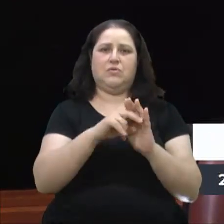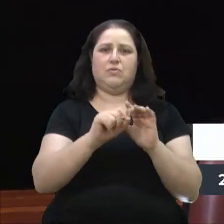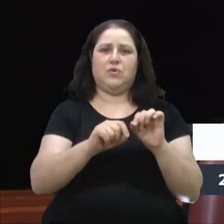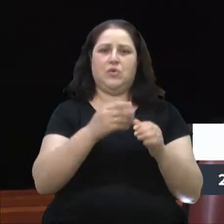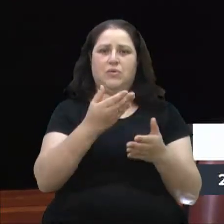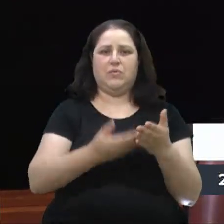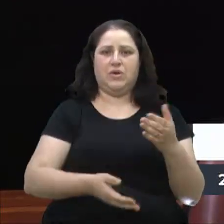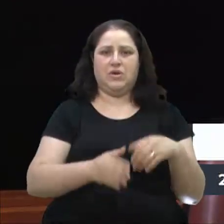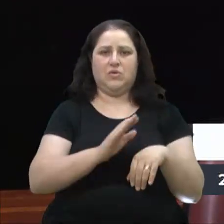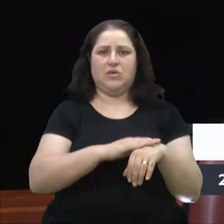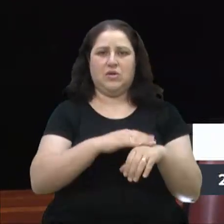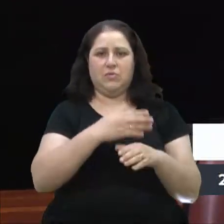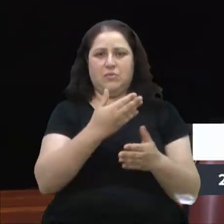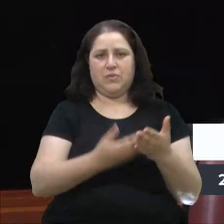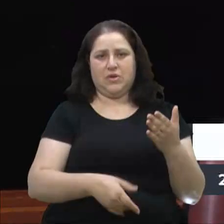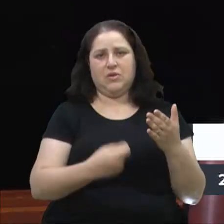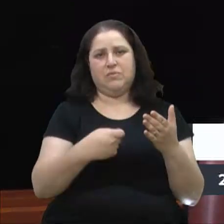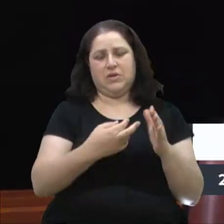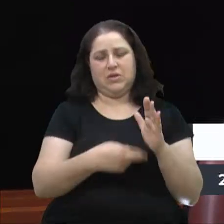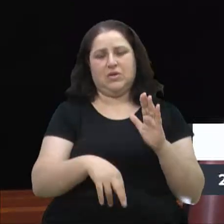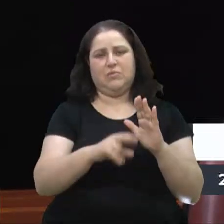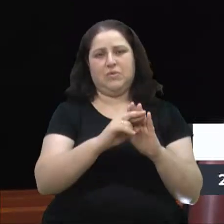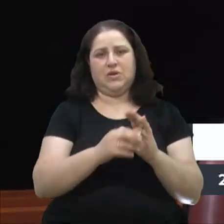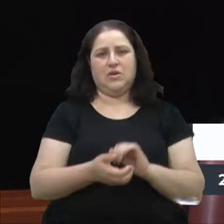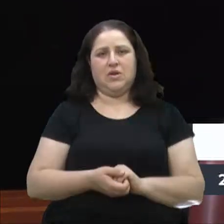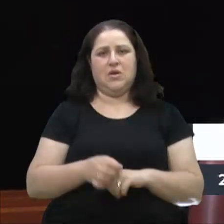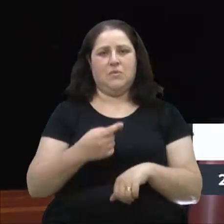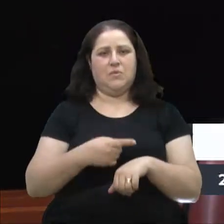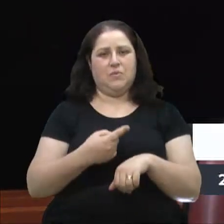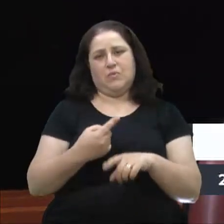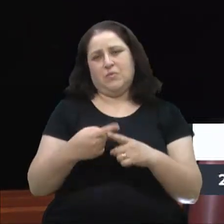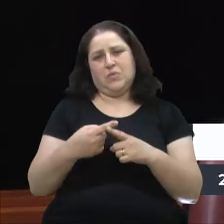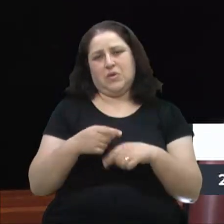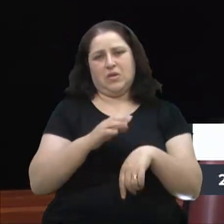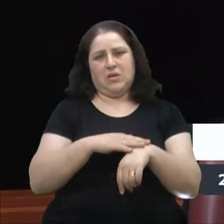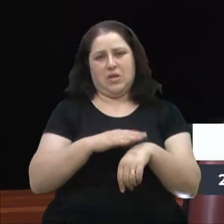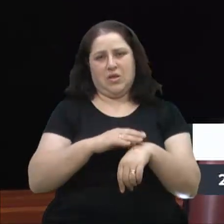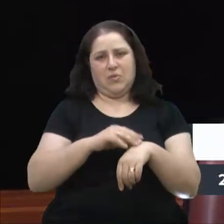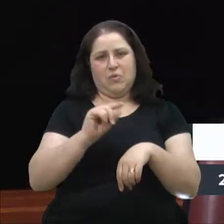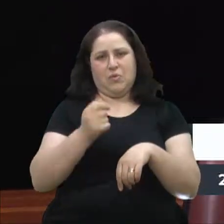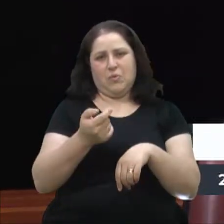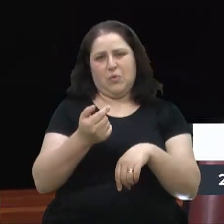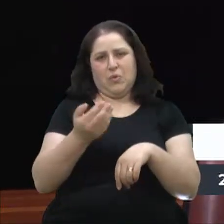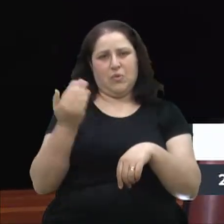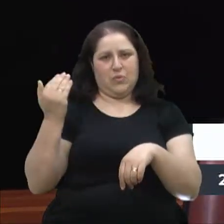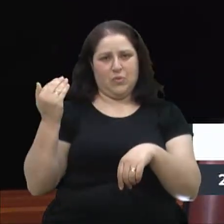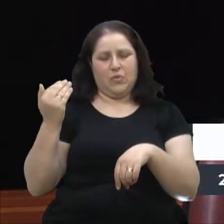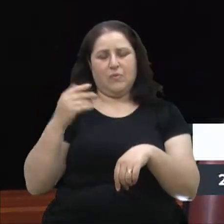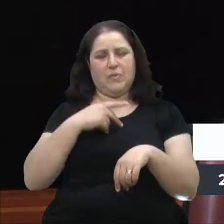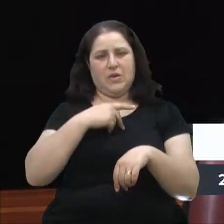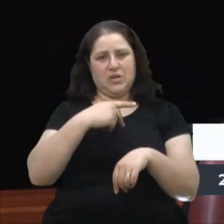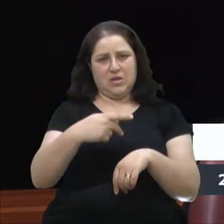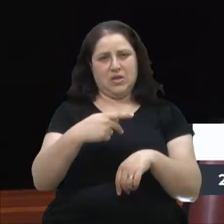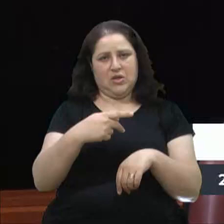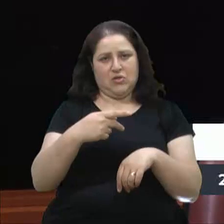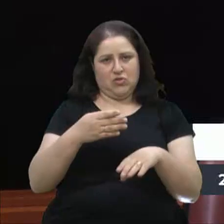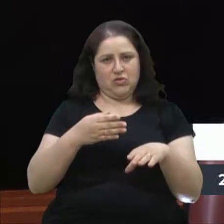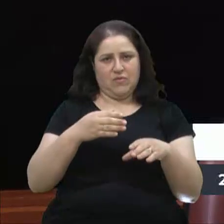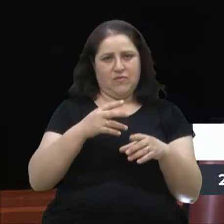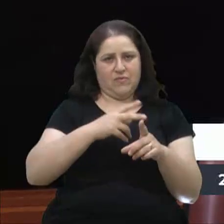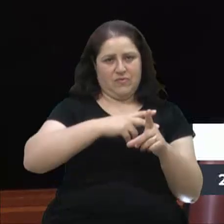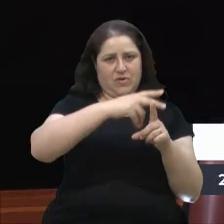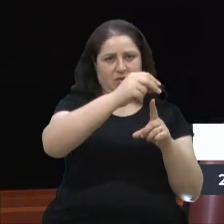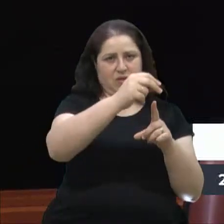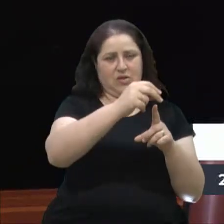tempo perdido precisamos recuperar. Porque há poucos dias atrás, o presidente eleito esteve na sua primeira viagem fora do